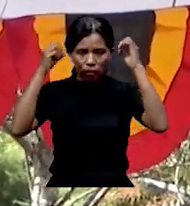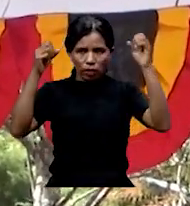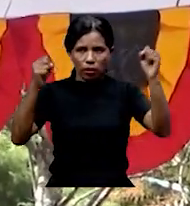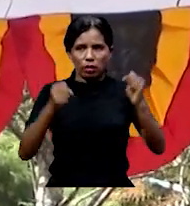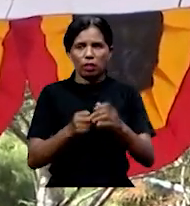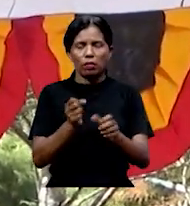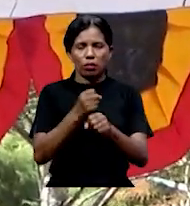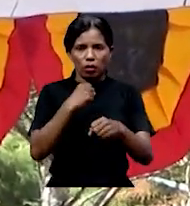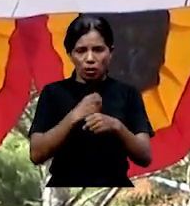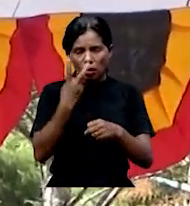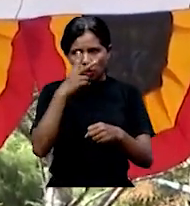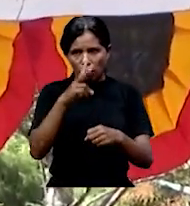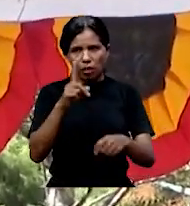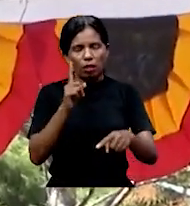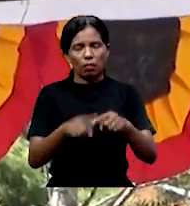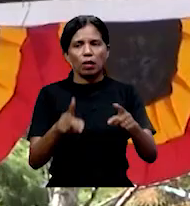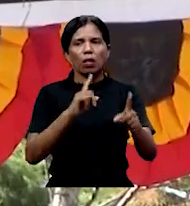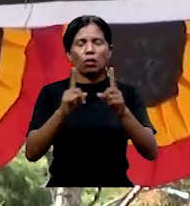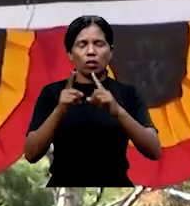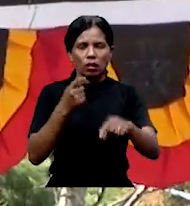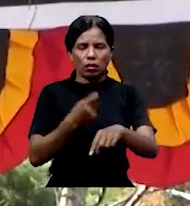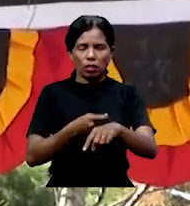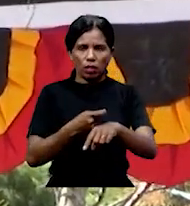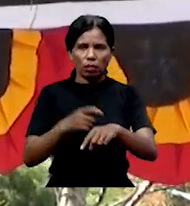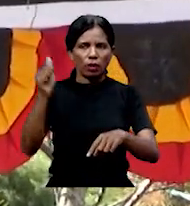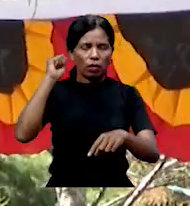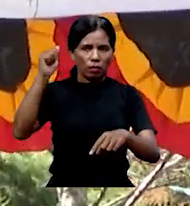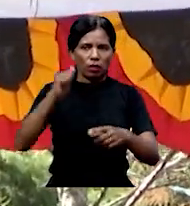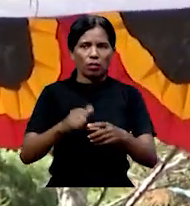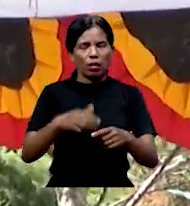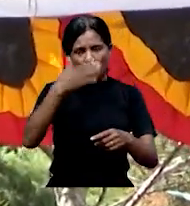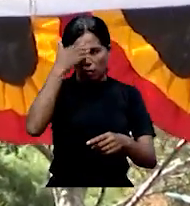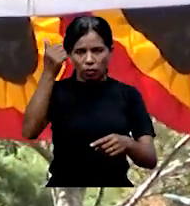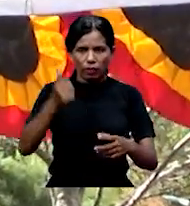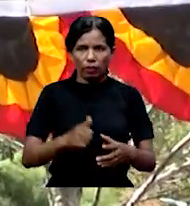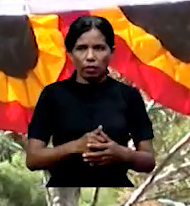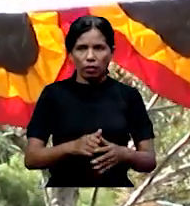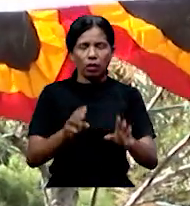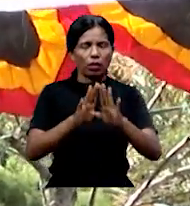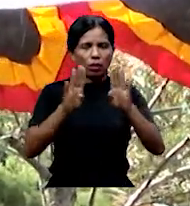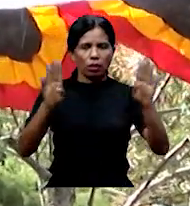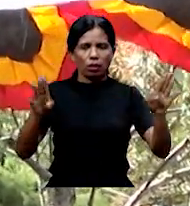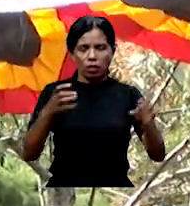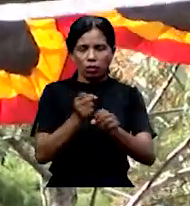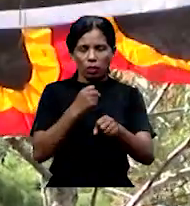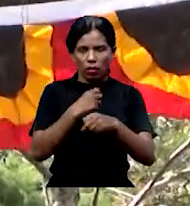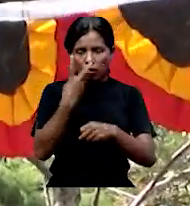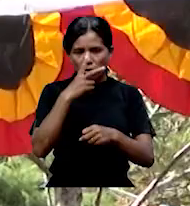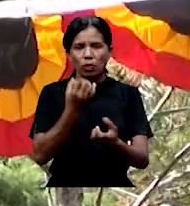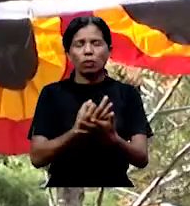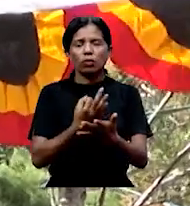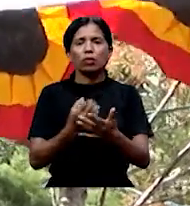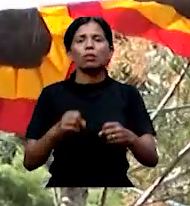na auditoria. Na velha colher, neste tempo de campanha, estou agora, ralar a dia. Loque, loque a auditoria. Pitareta, ouça nem uma